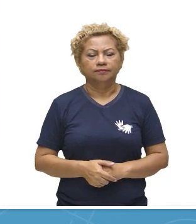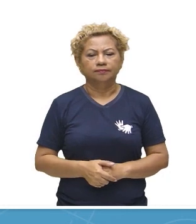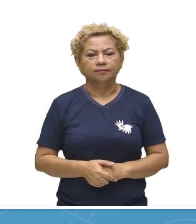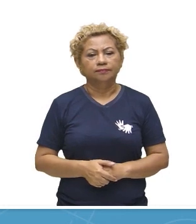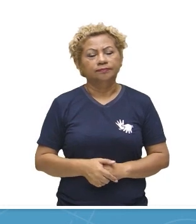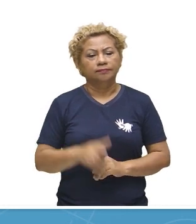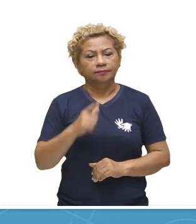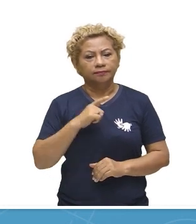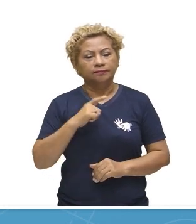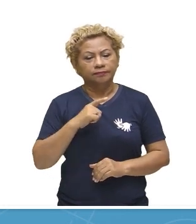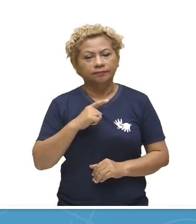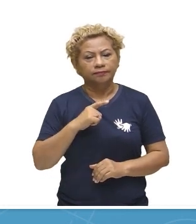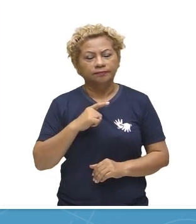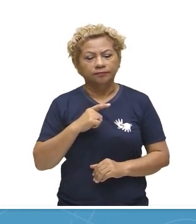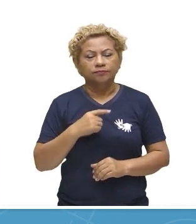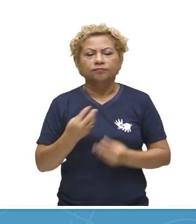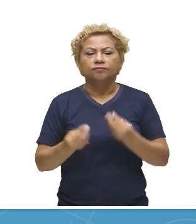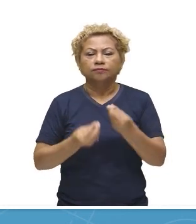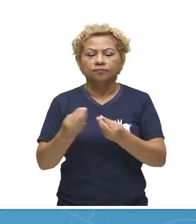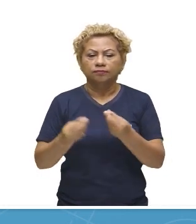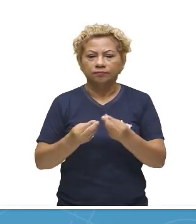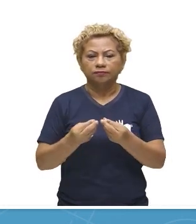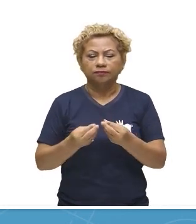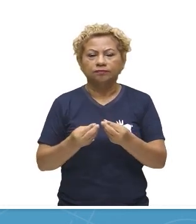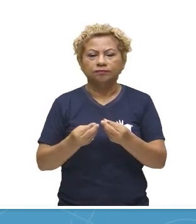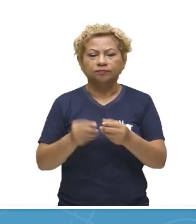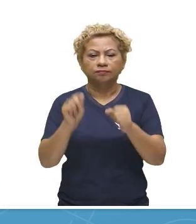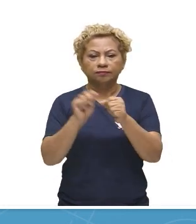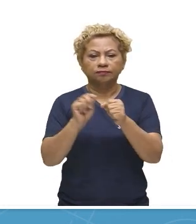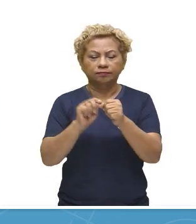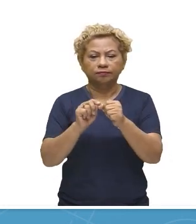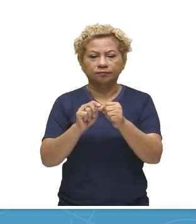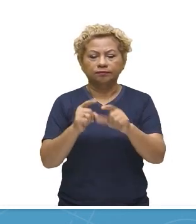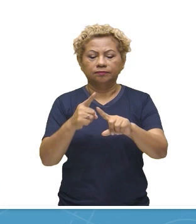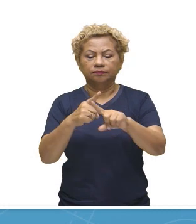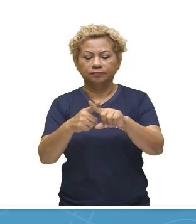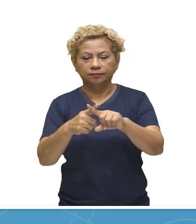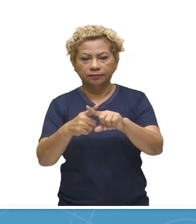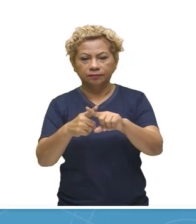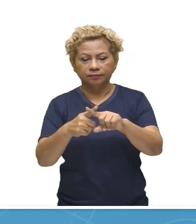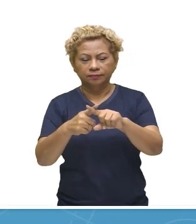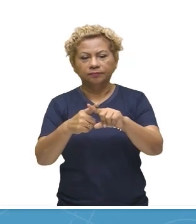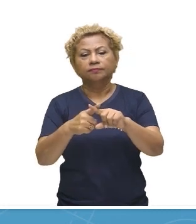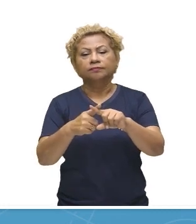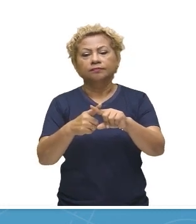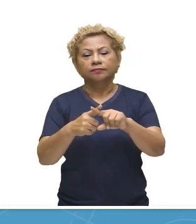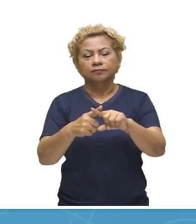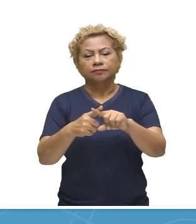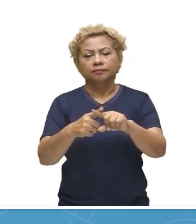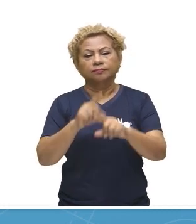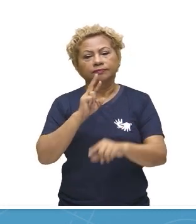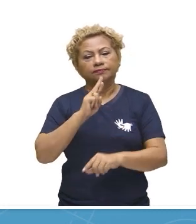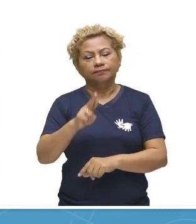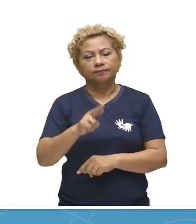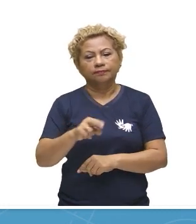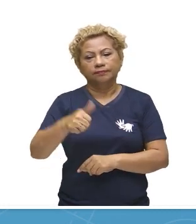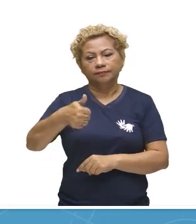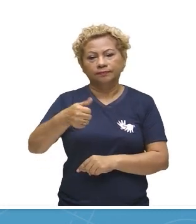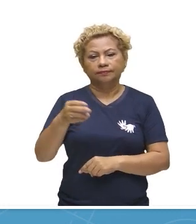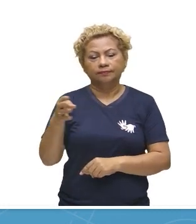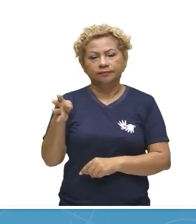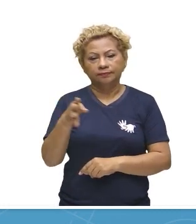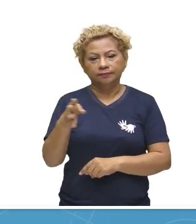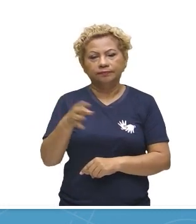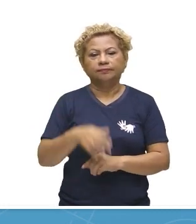3. Se eu fizer essa multiplicação aí, vai dar justamente 144. Mas agora eles estão em